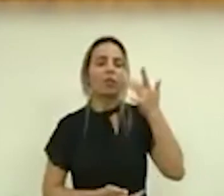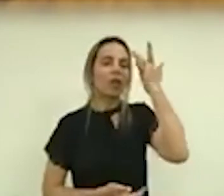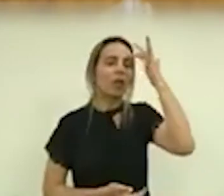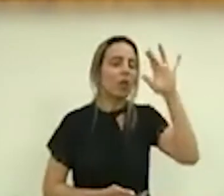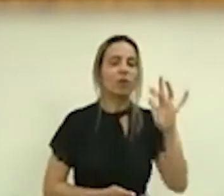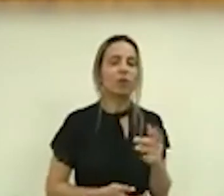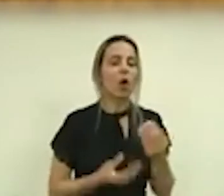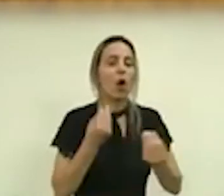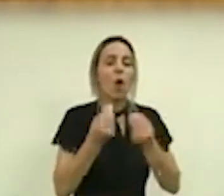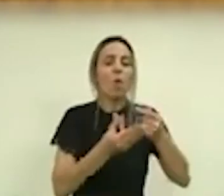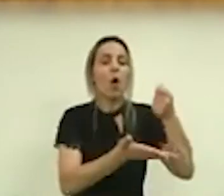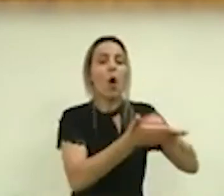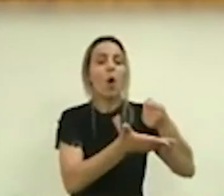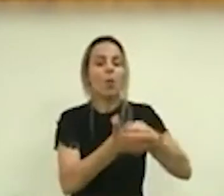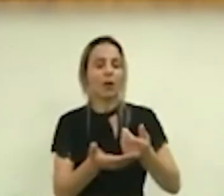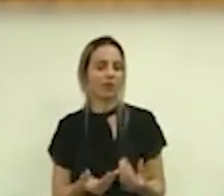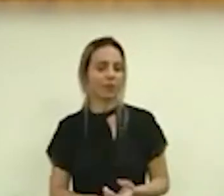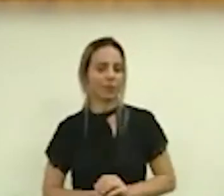por como cobrar?